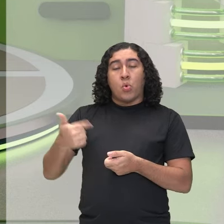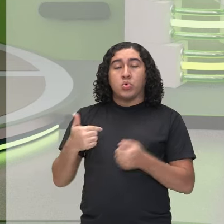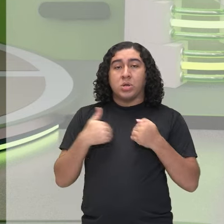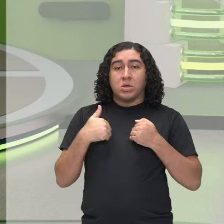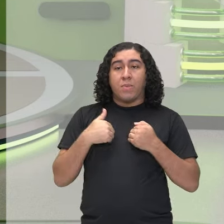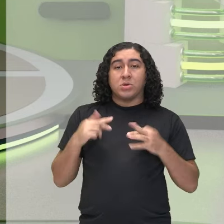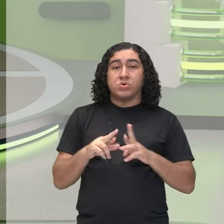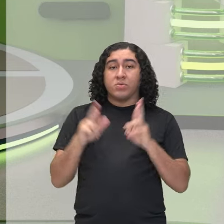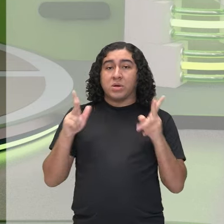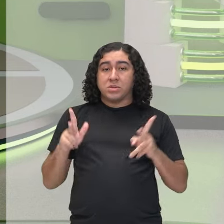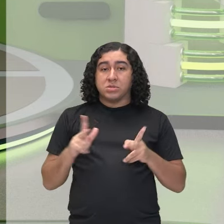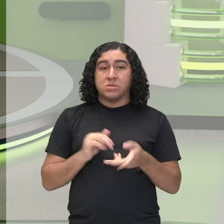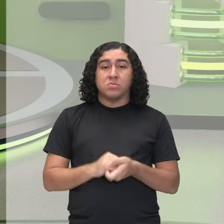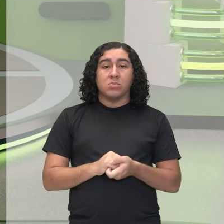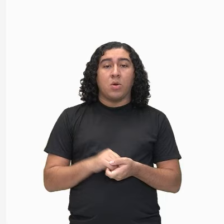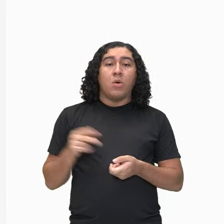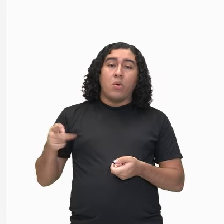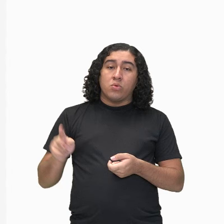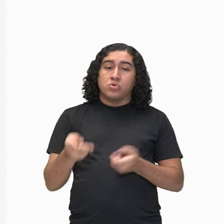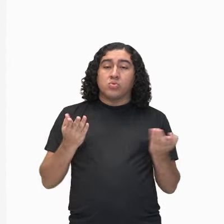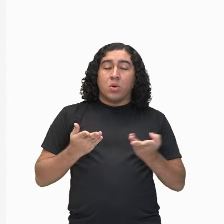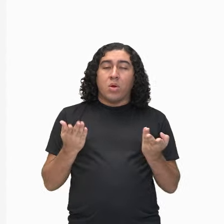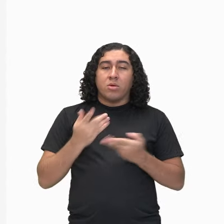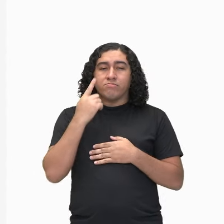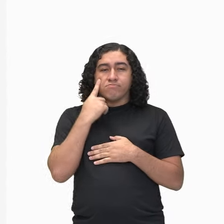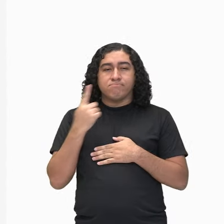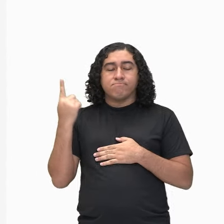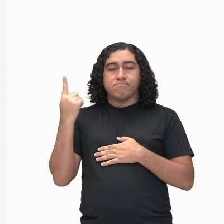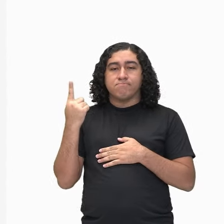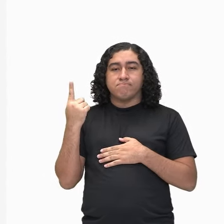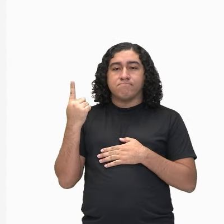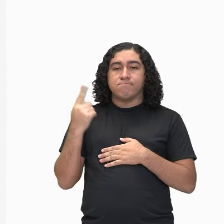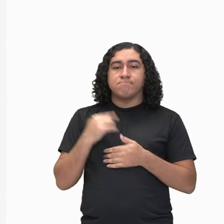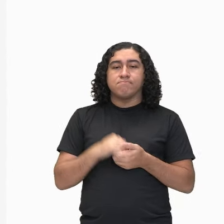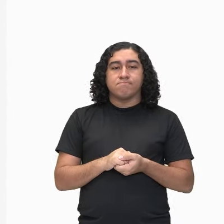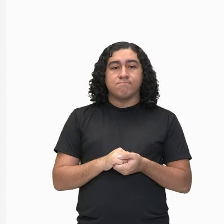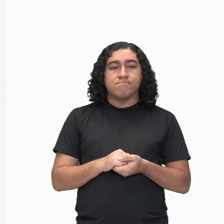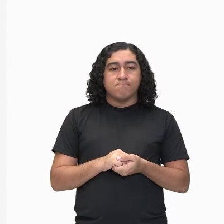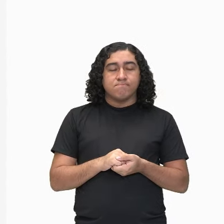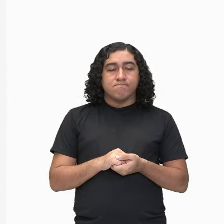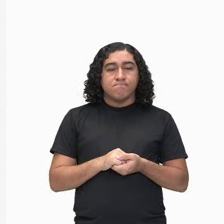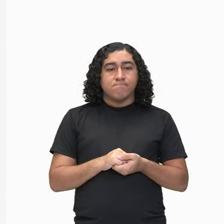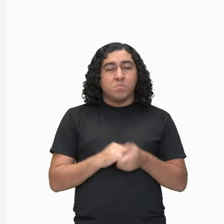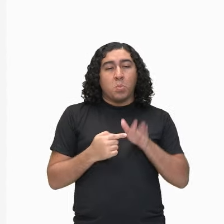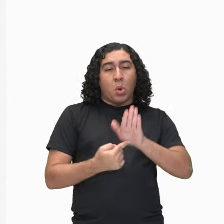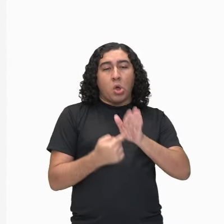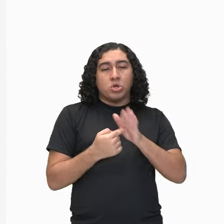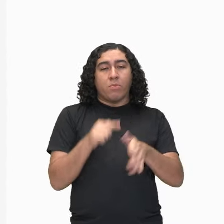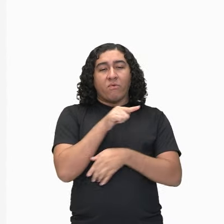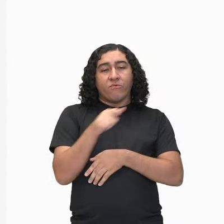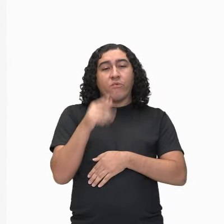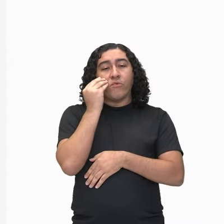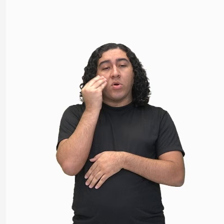diferenciado. Mas vamos continuar aí falando um pouquinho sobre os moluscos, mostrando para vocês